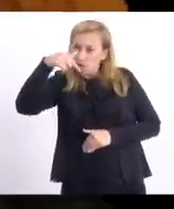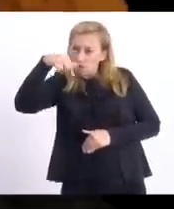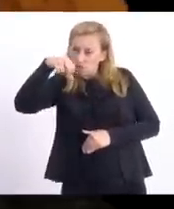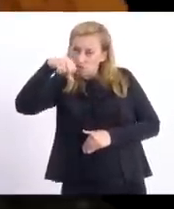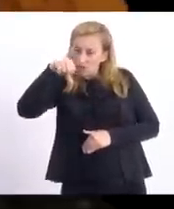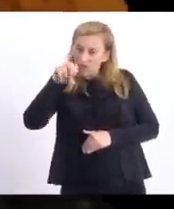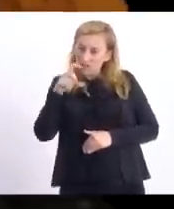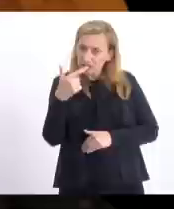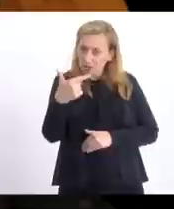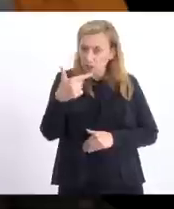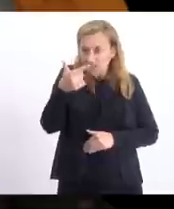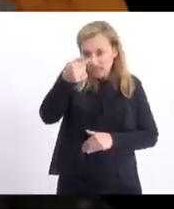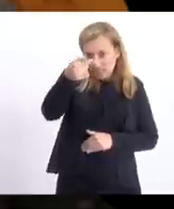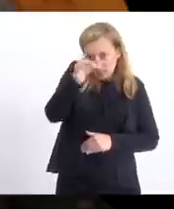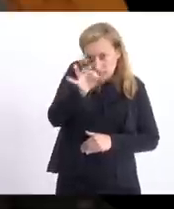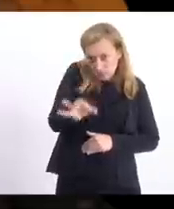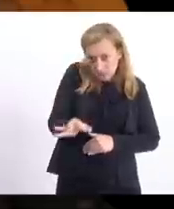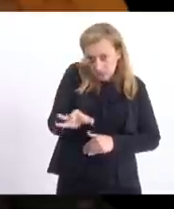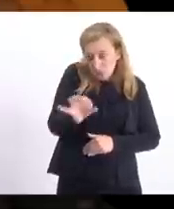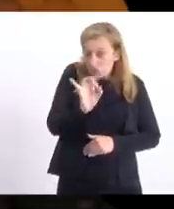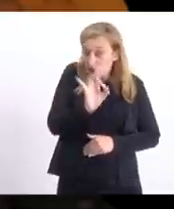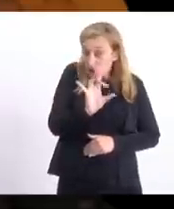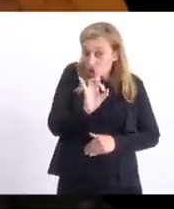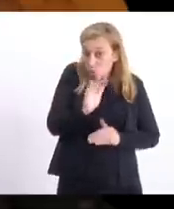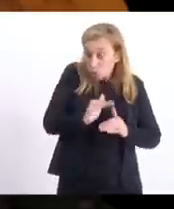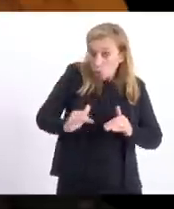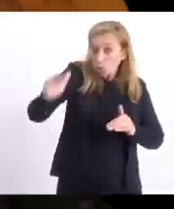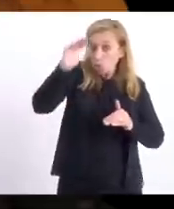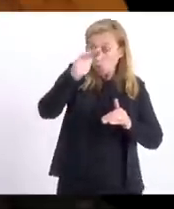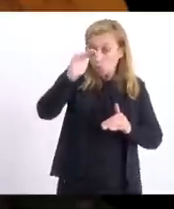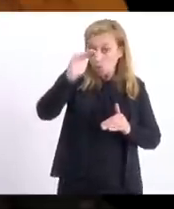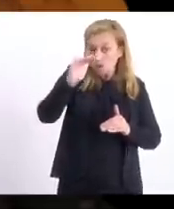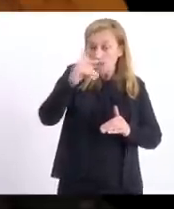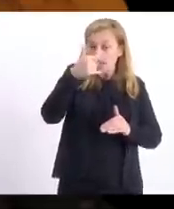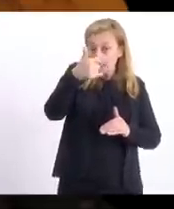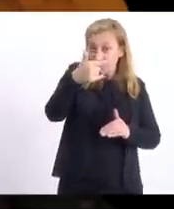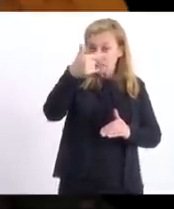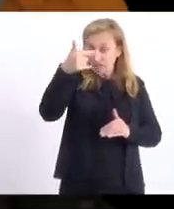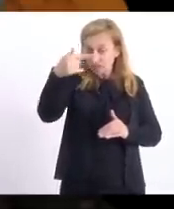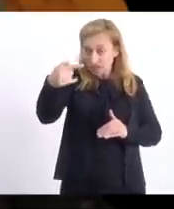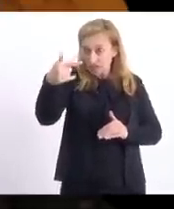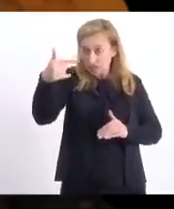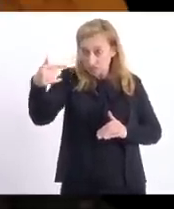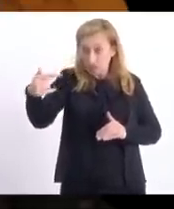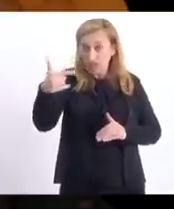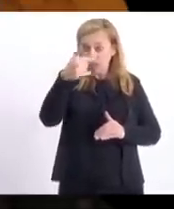192, 7%, e sobe o 122, 7%,